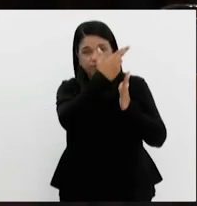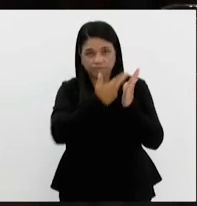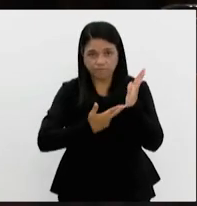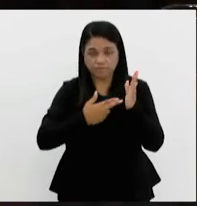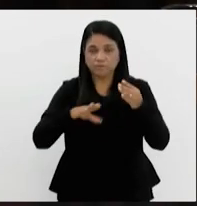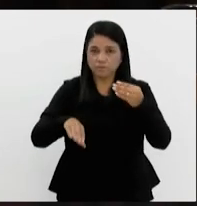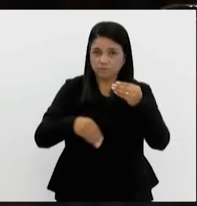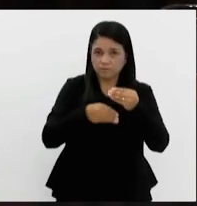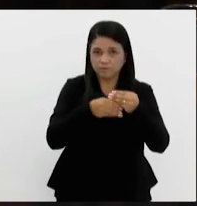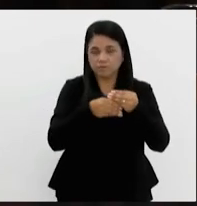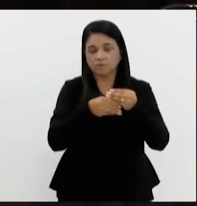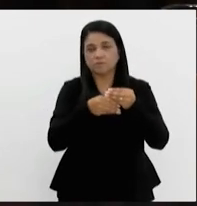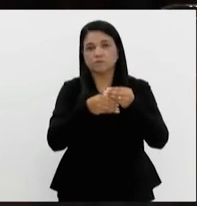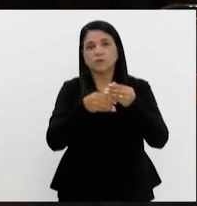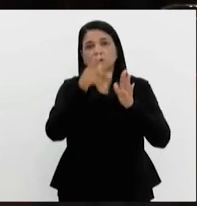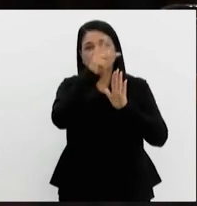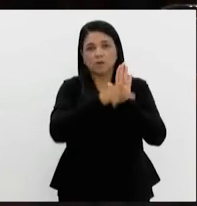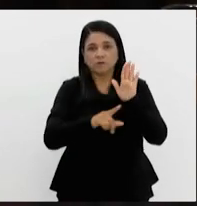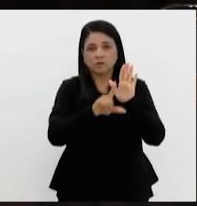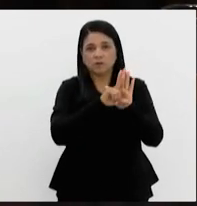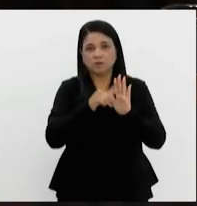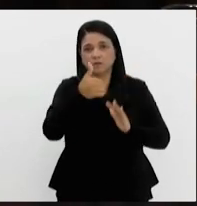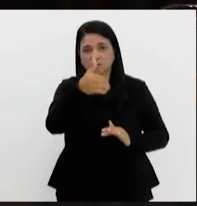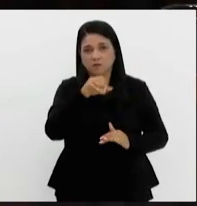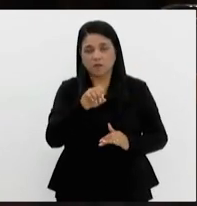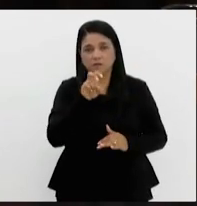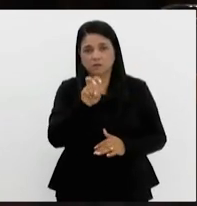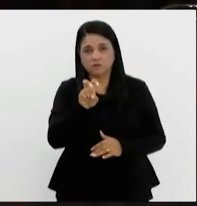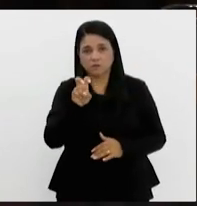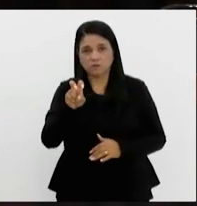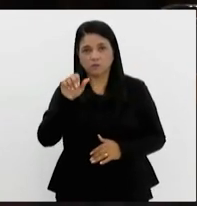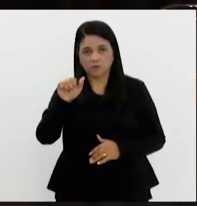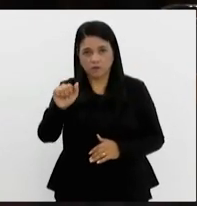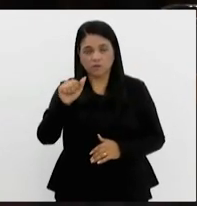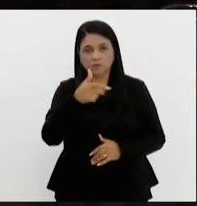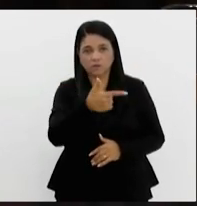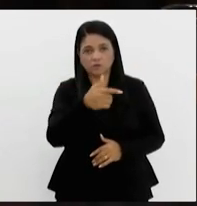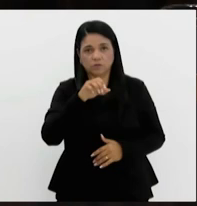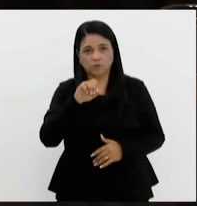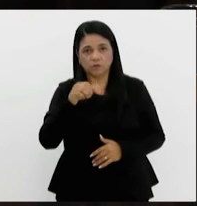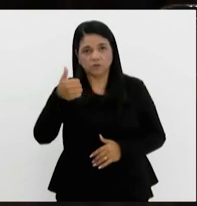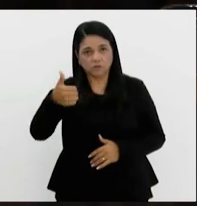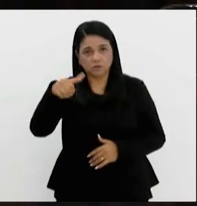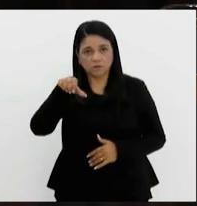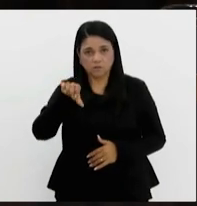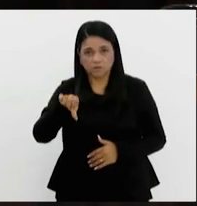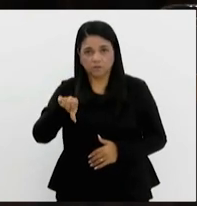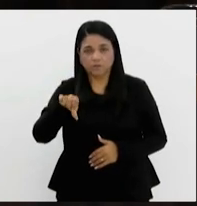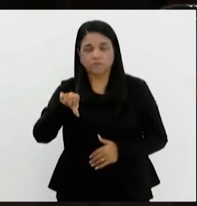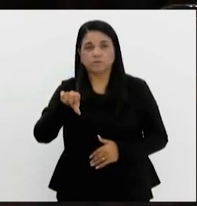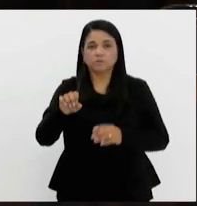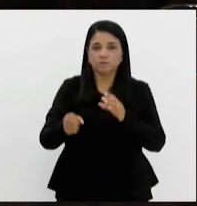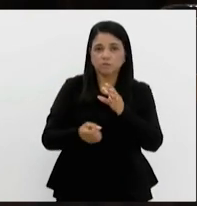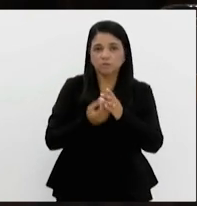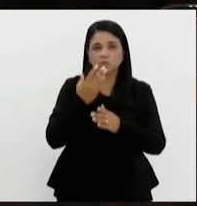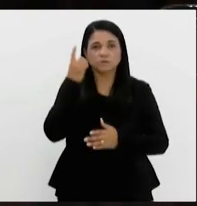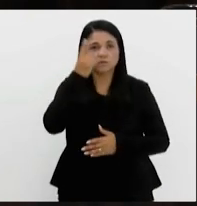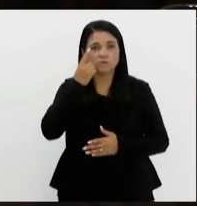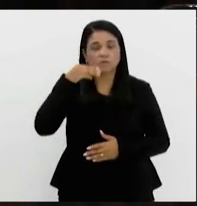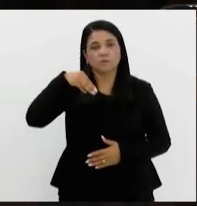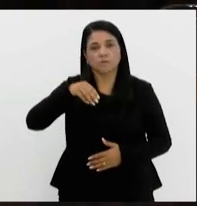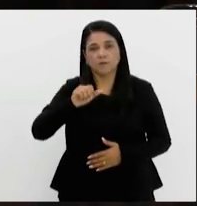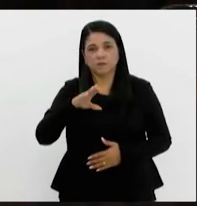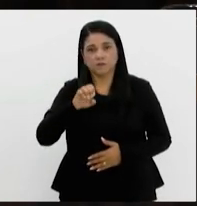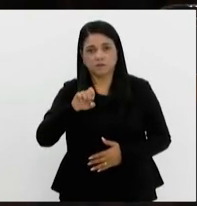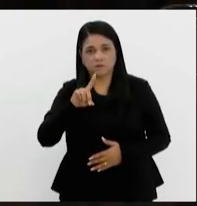emendada. Projeto de lei número 1055-A, de 2019, de autoria do deputado Carlos Macedo,